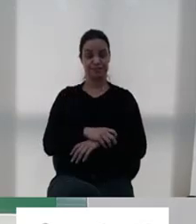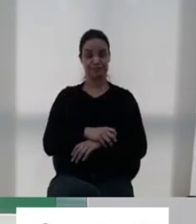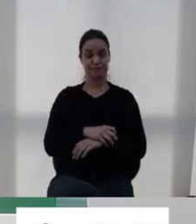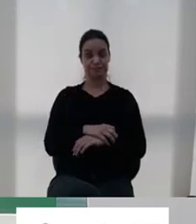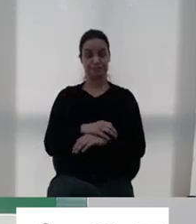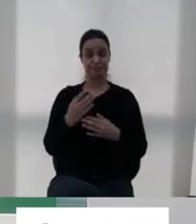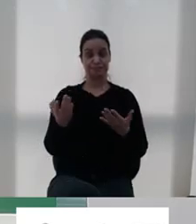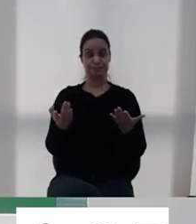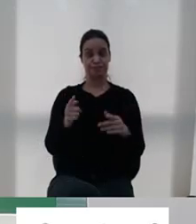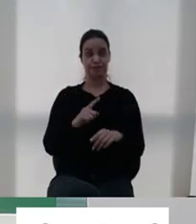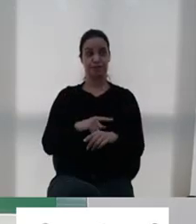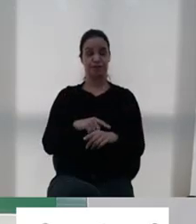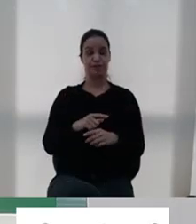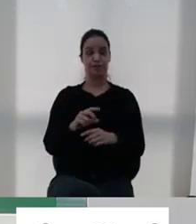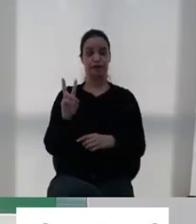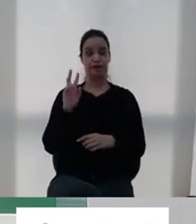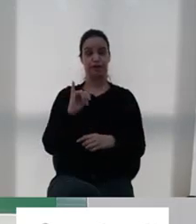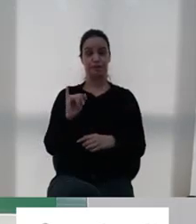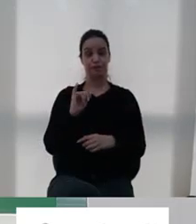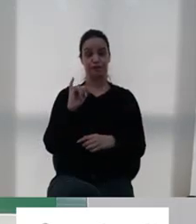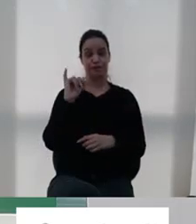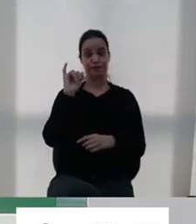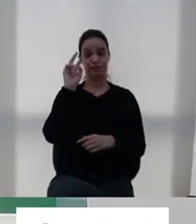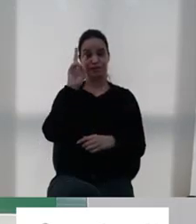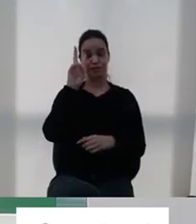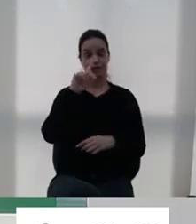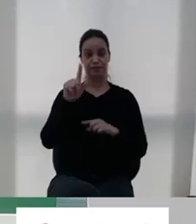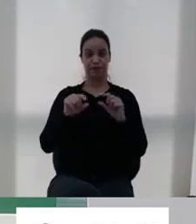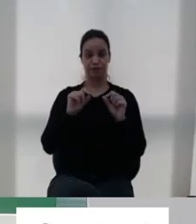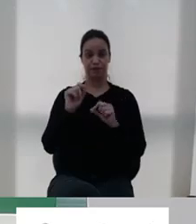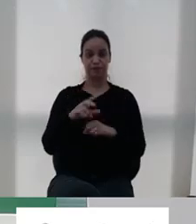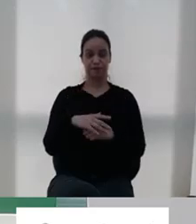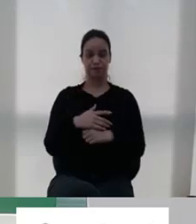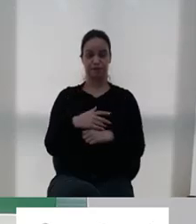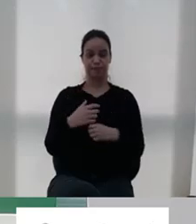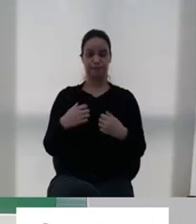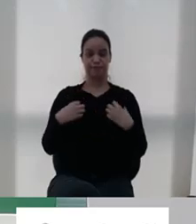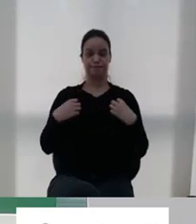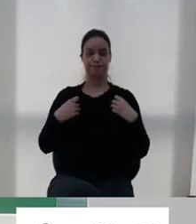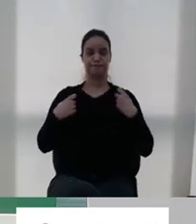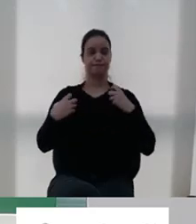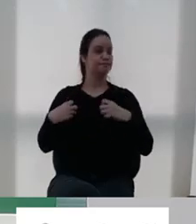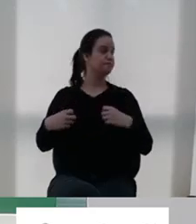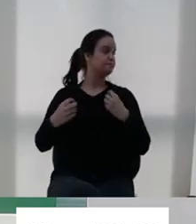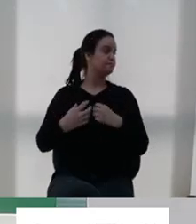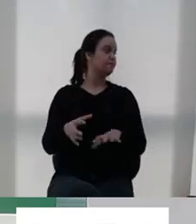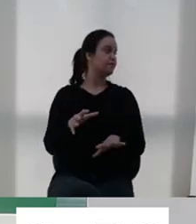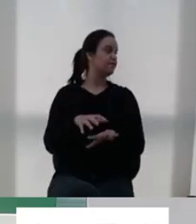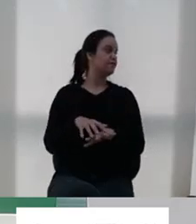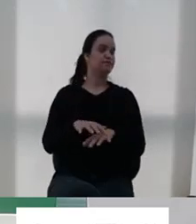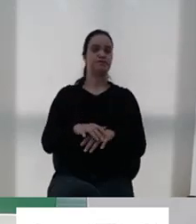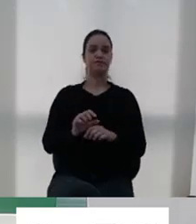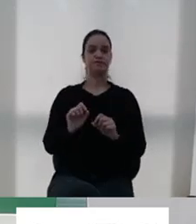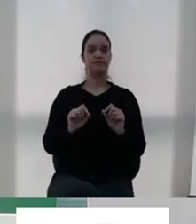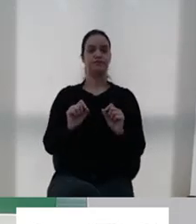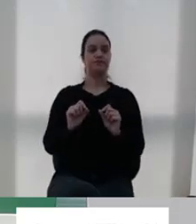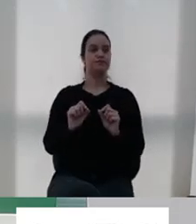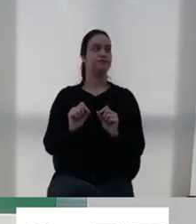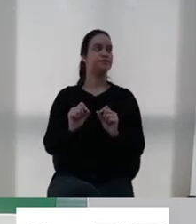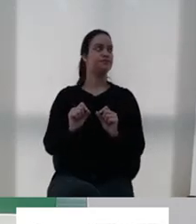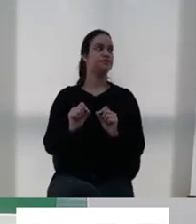de servidores é importante ressaltar que a unidade se beneficiou muito, né, do aumento do quadro de servidores